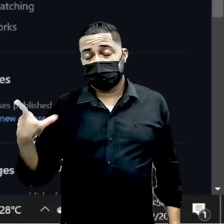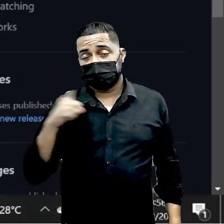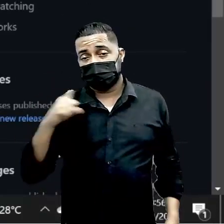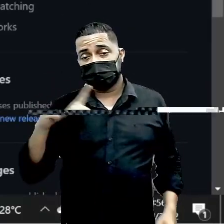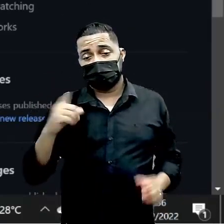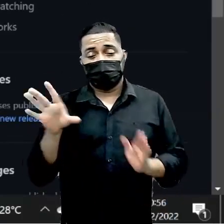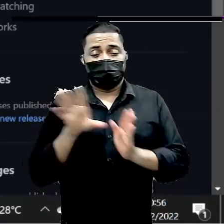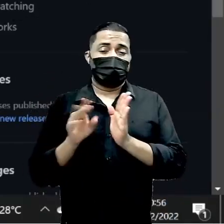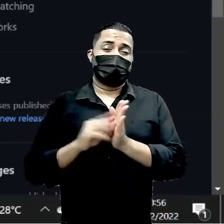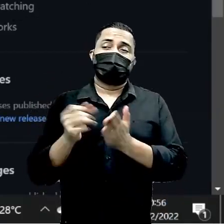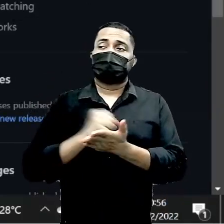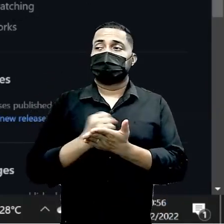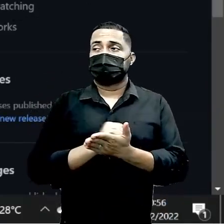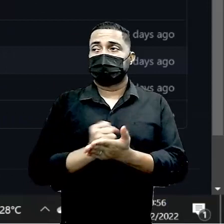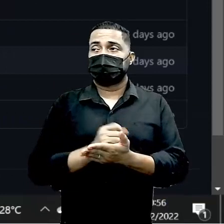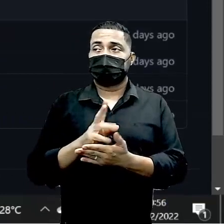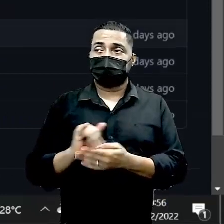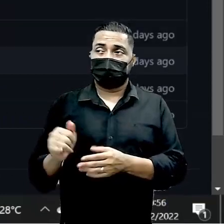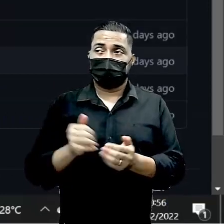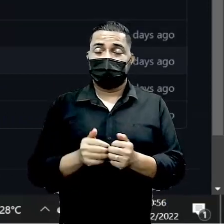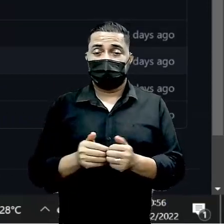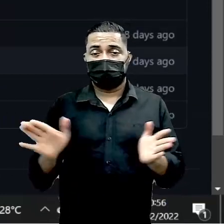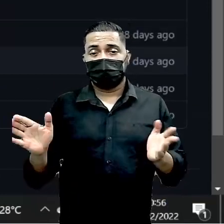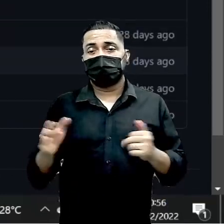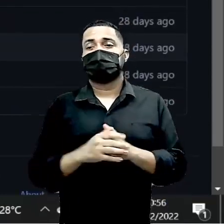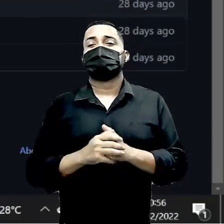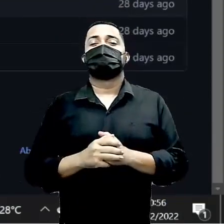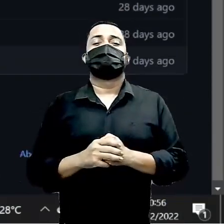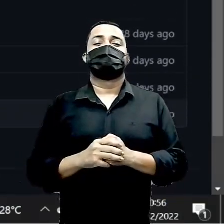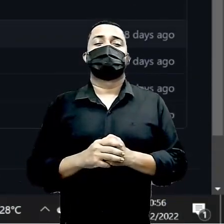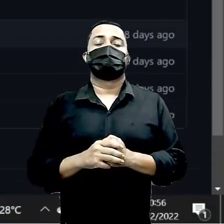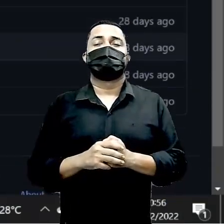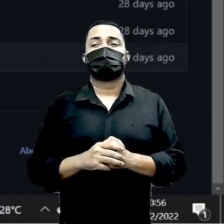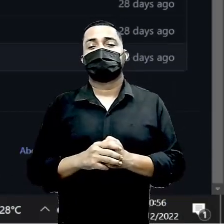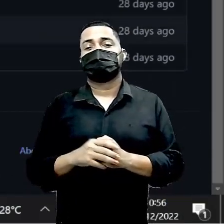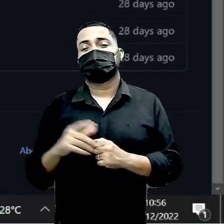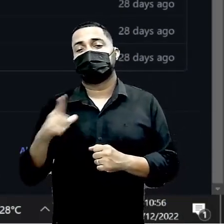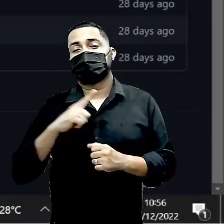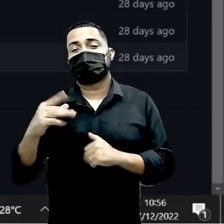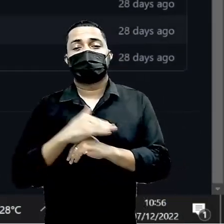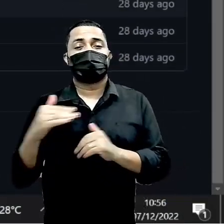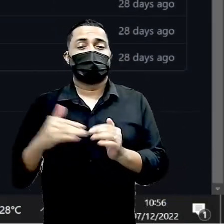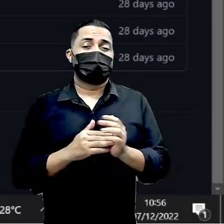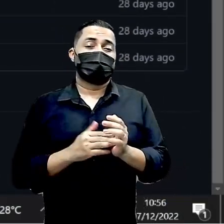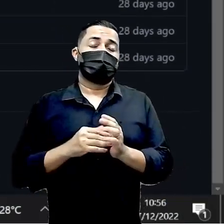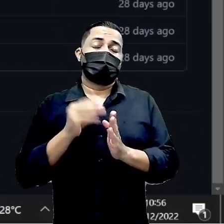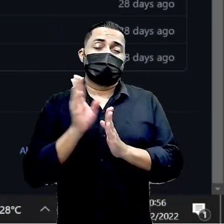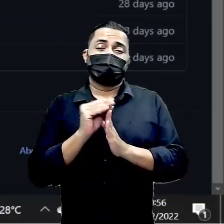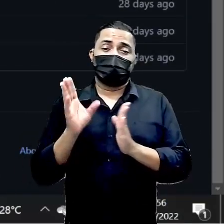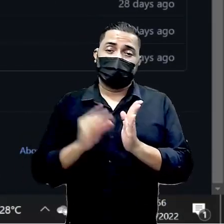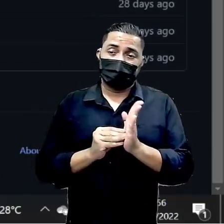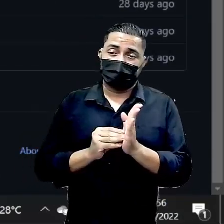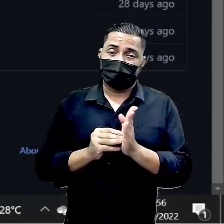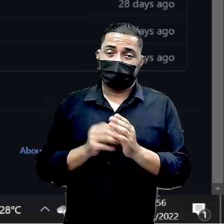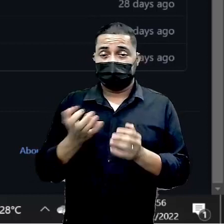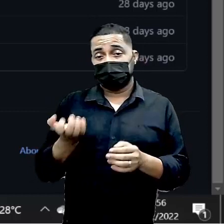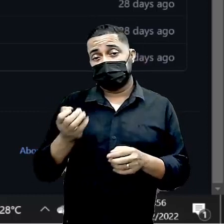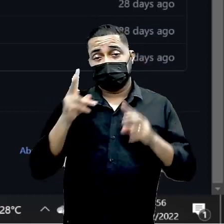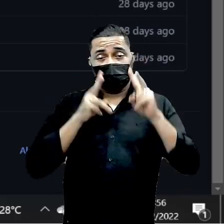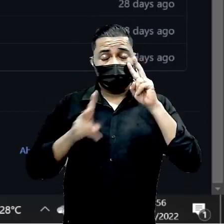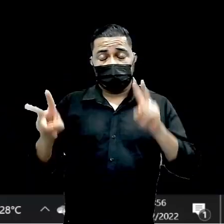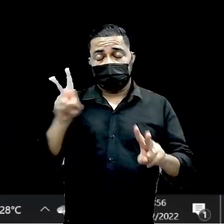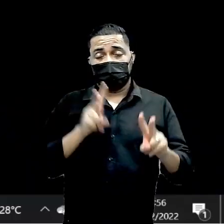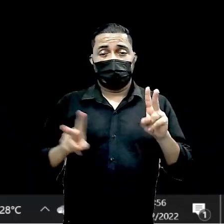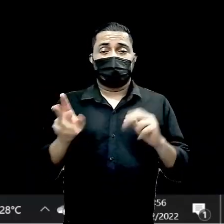os códigos do jogo. Você vai abrir aí o build e nele você vai ter todos os códigos, se você quiser visualizar aí como foram